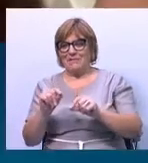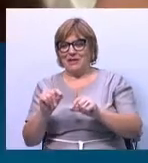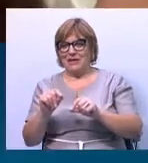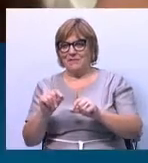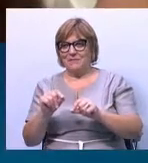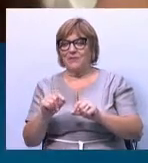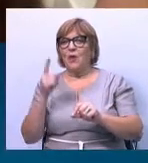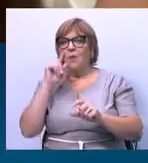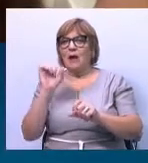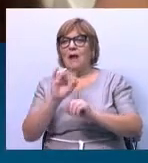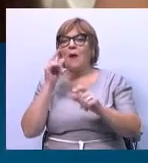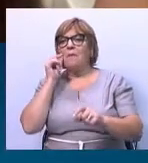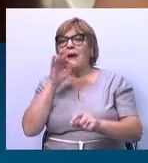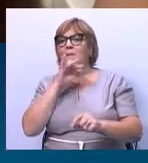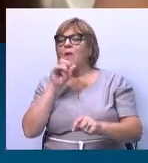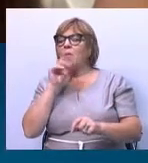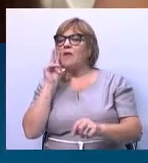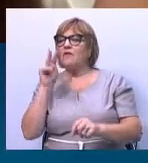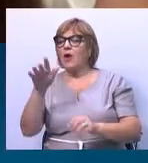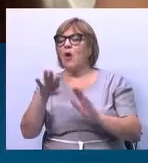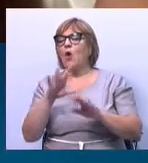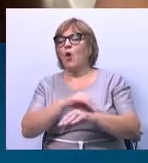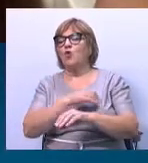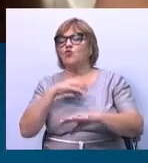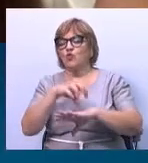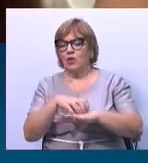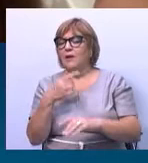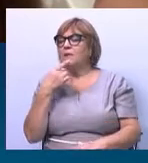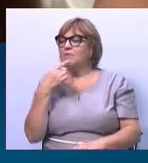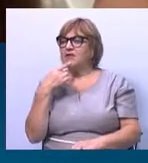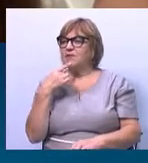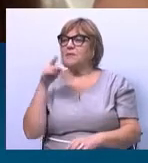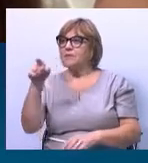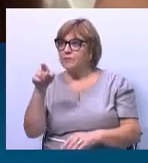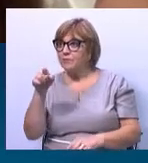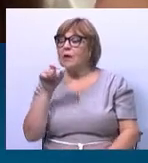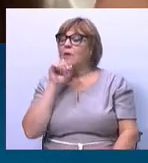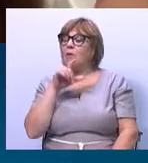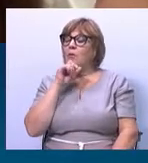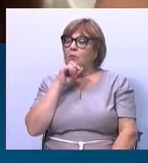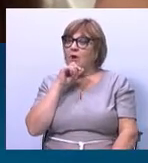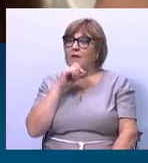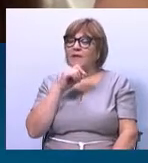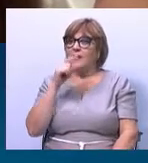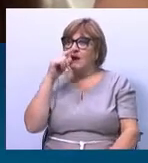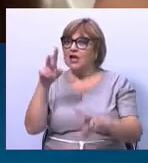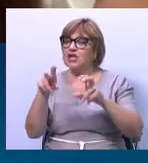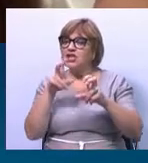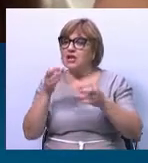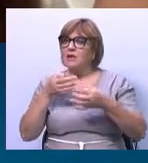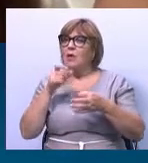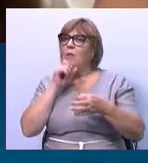Ana Margarida, só para esclarecer os pais que possam estar a assistir aqui ao consultório, perceber se esta utilização da aromaterapia pode ser